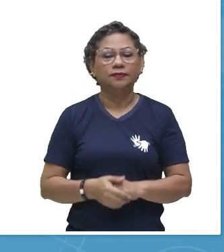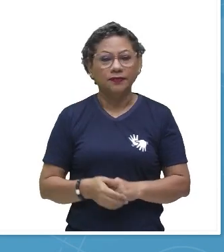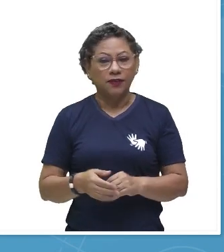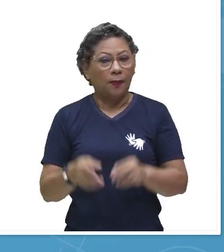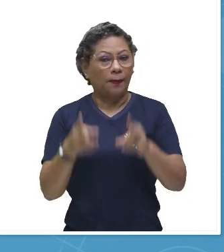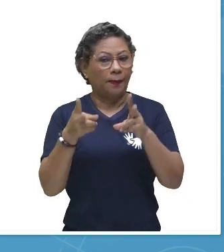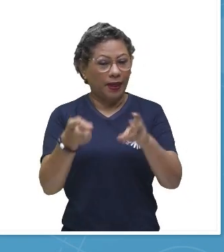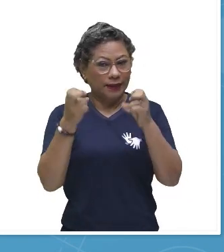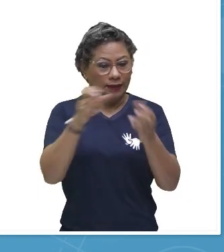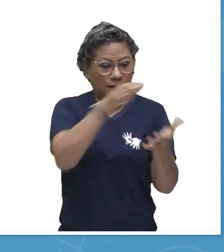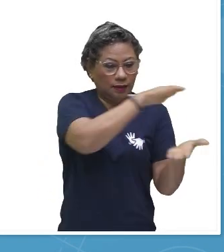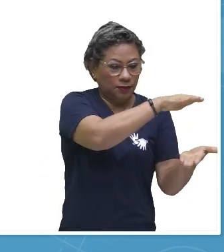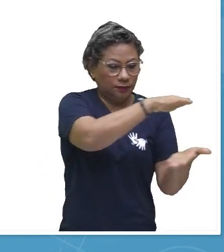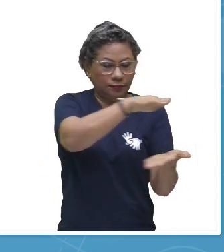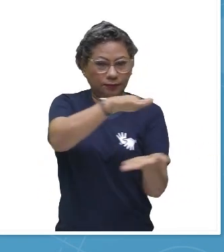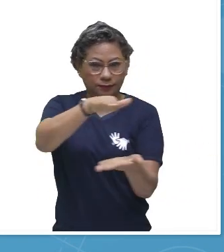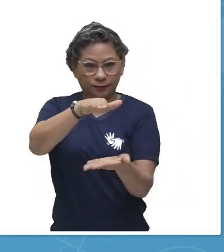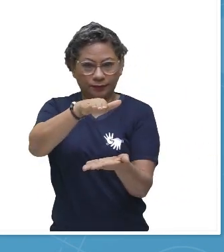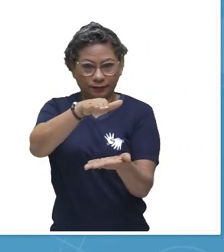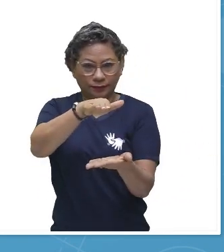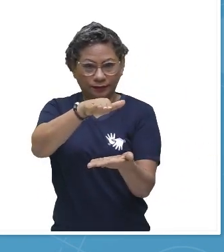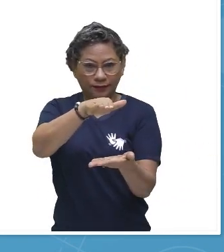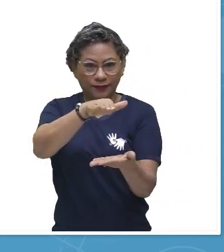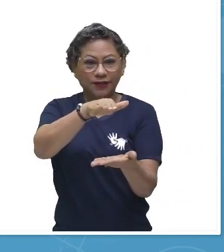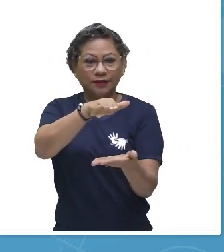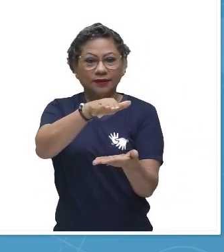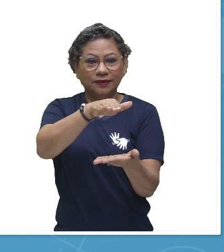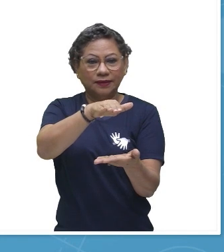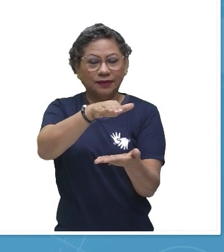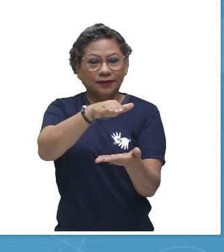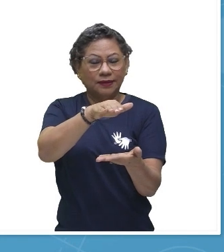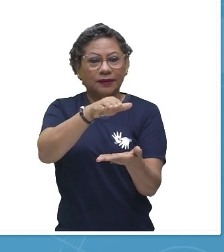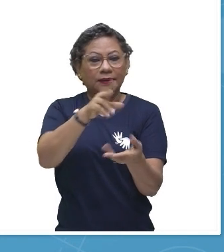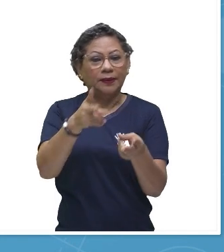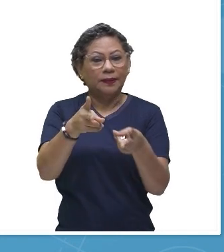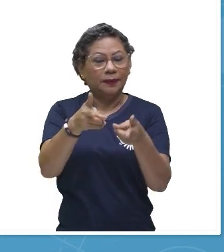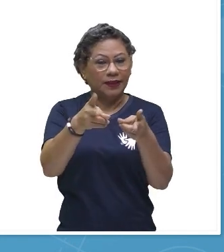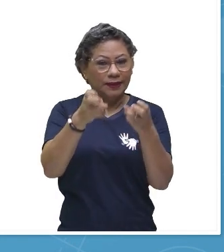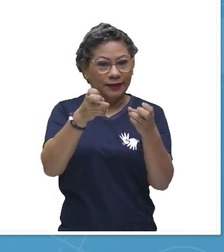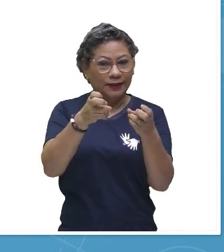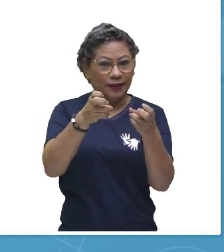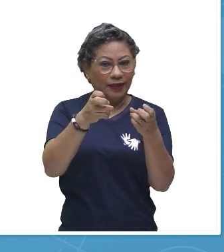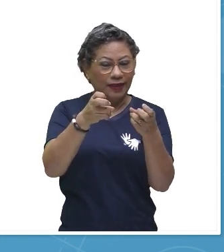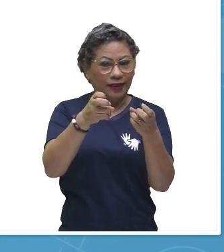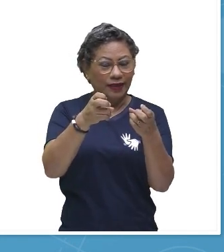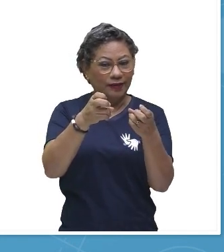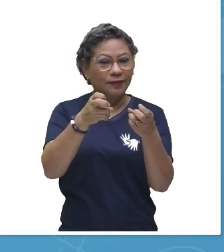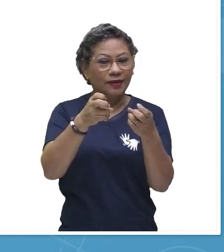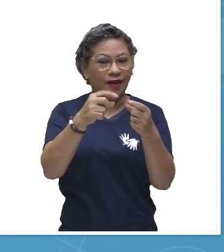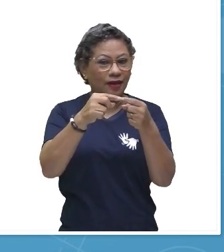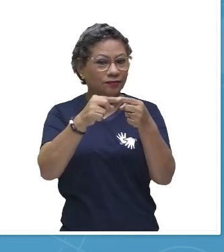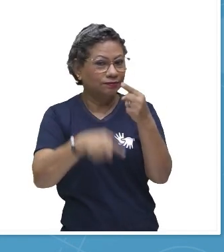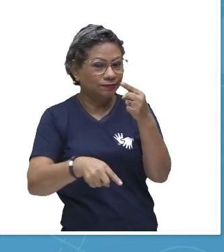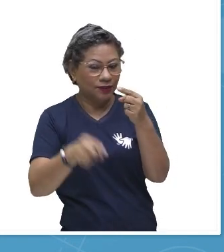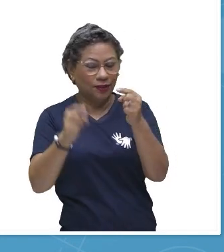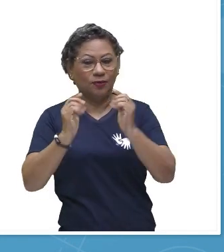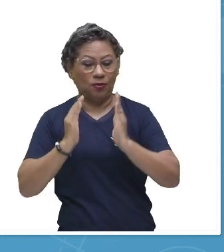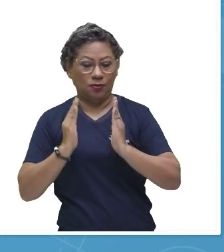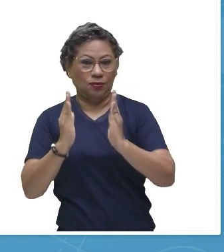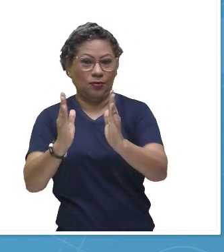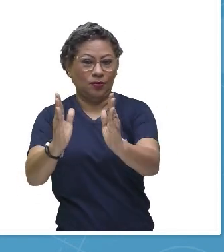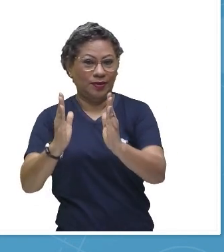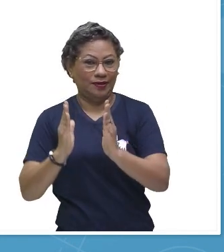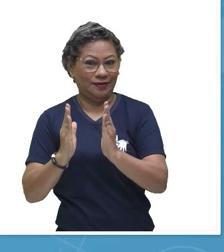com a reta E, vejam que elas estão em planos diferentes, então elas são